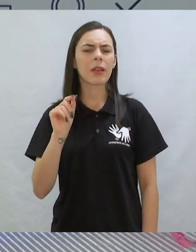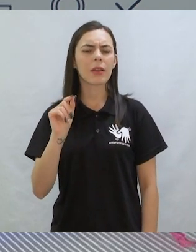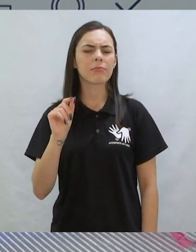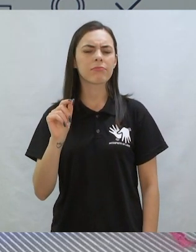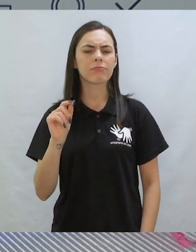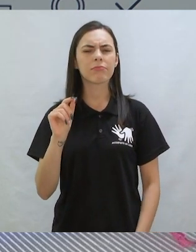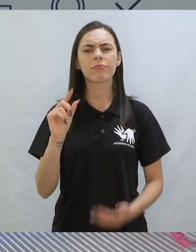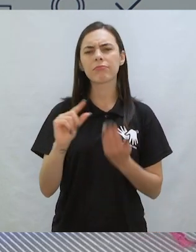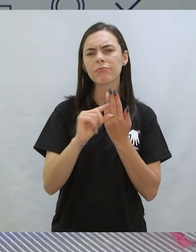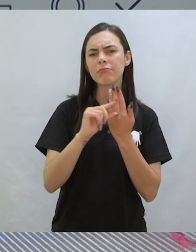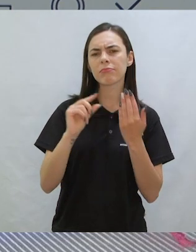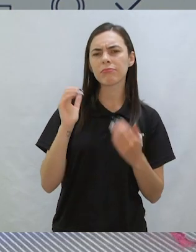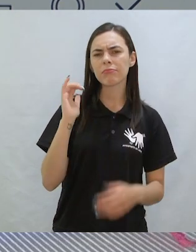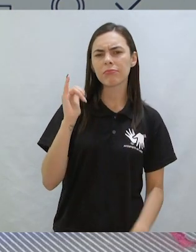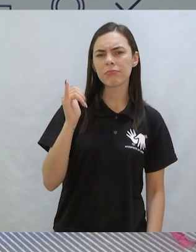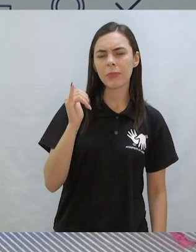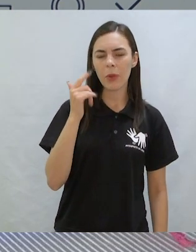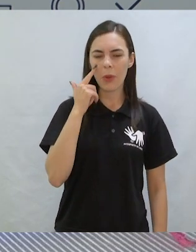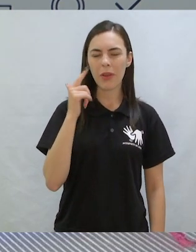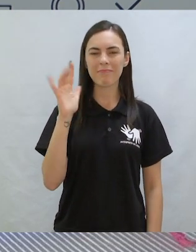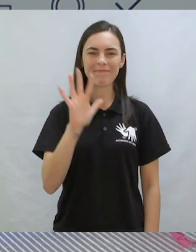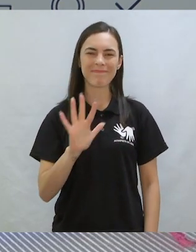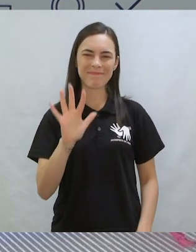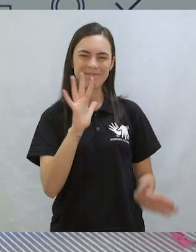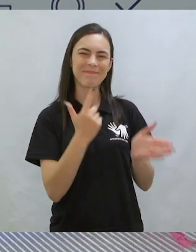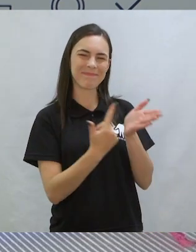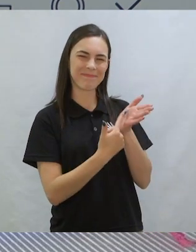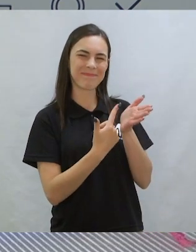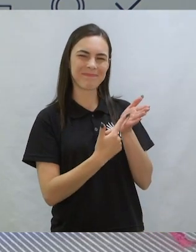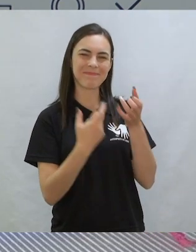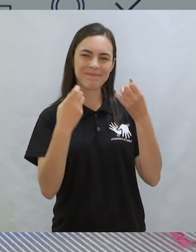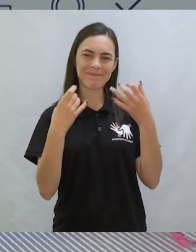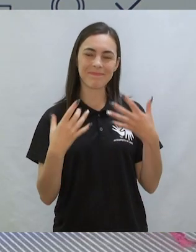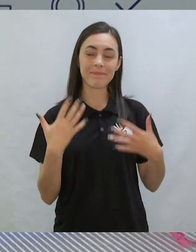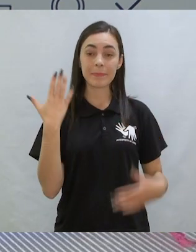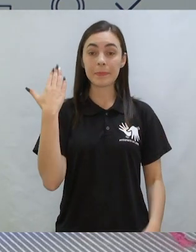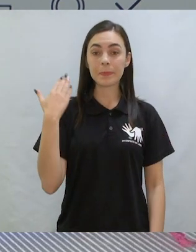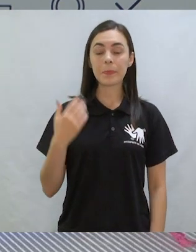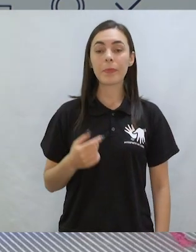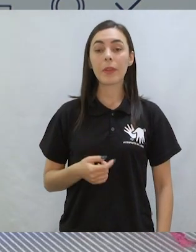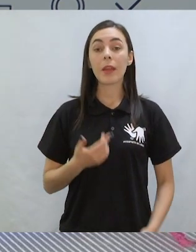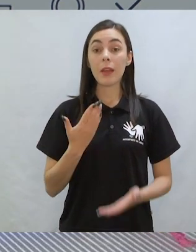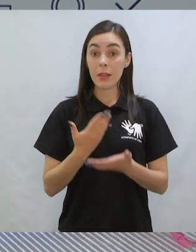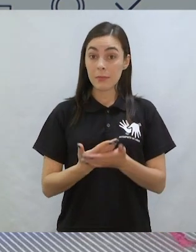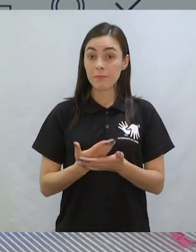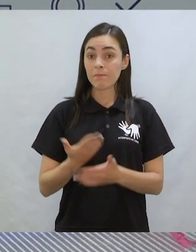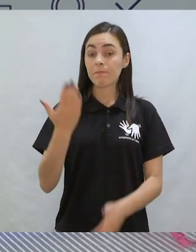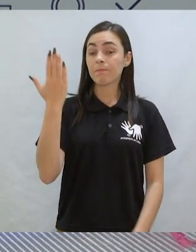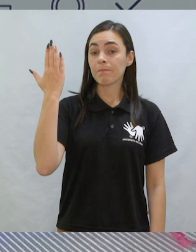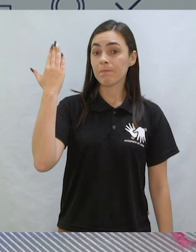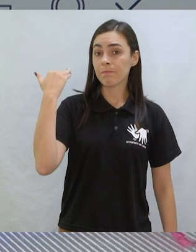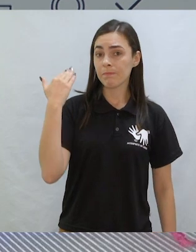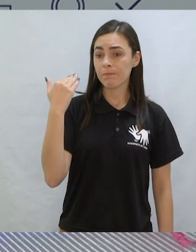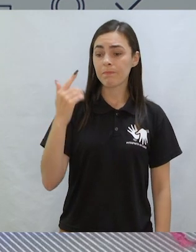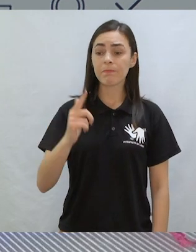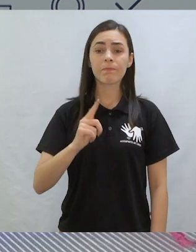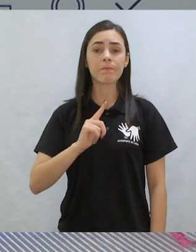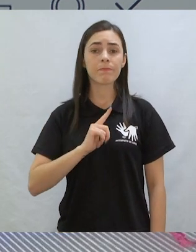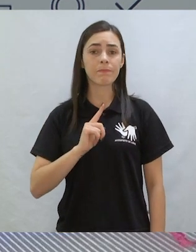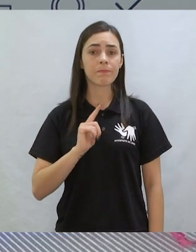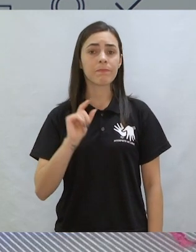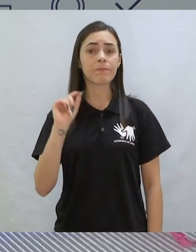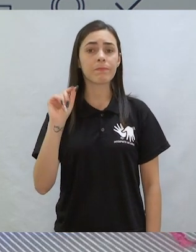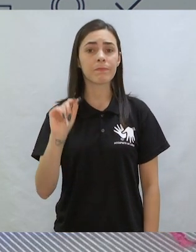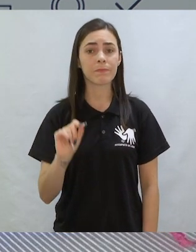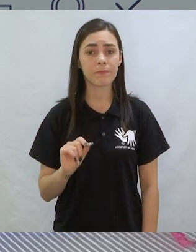quem contou essa história, olhem lá os livros, né, que a professora comentou. Lembram que na aula anterior